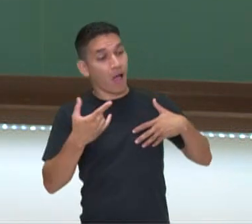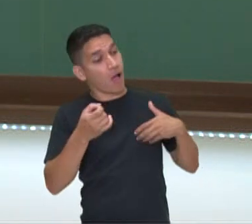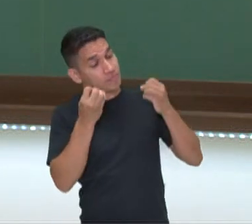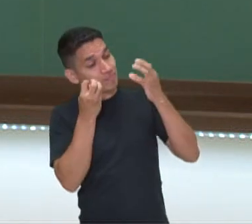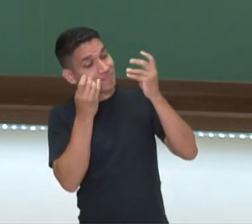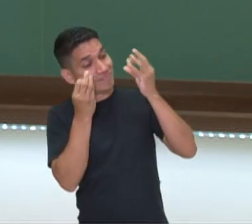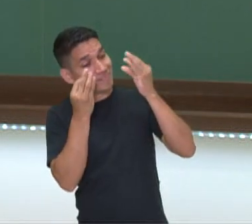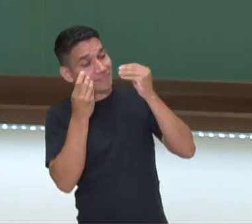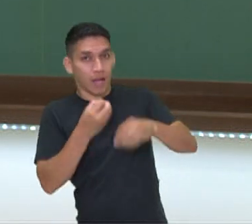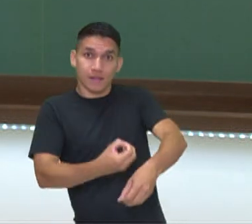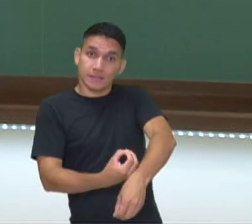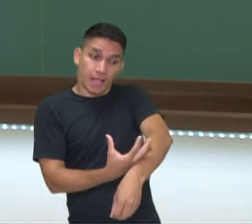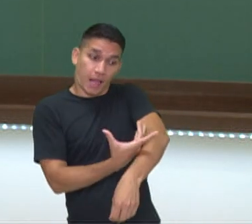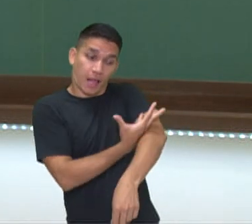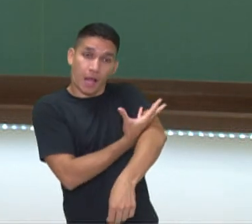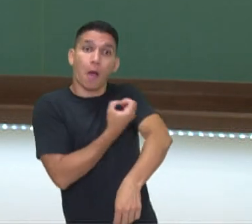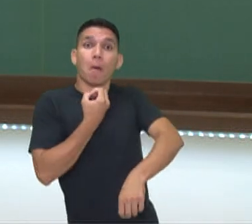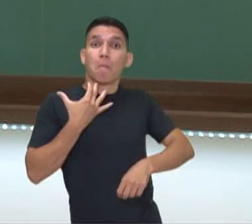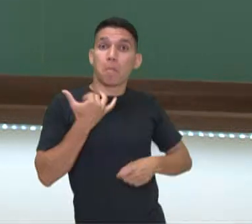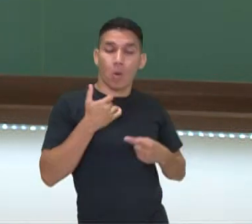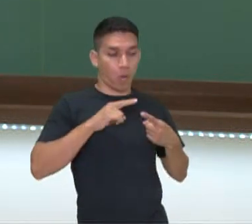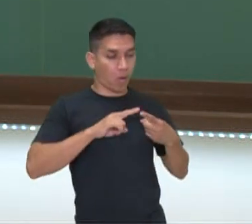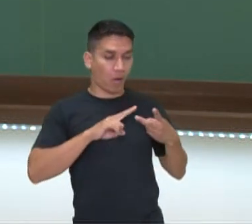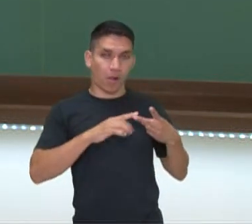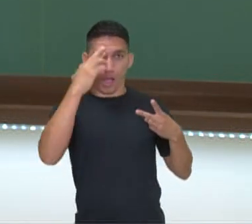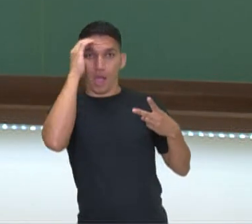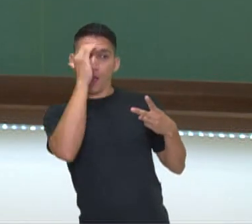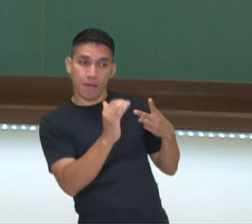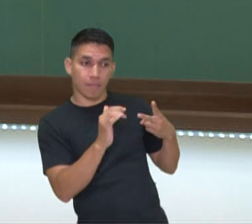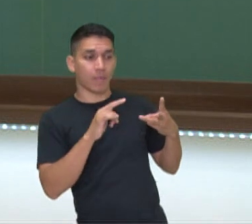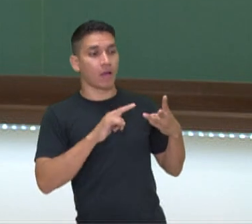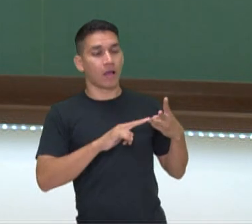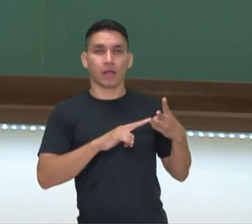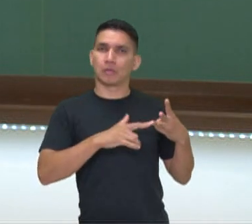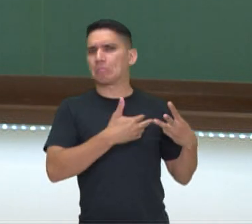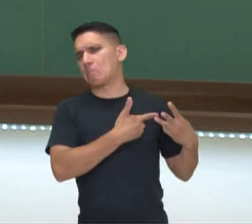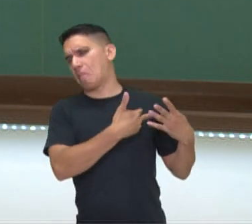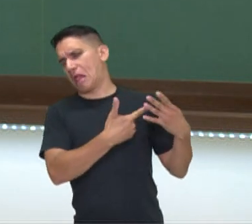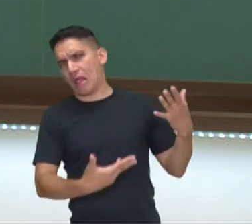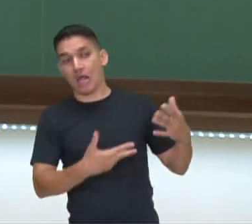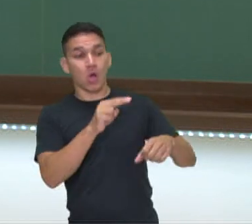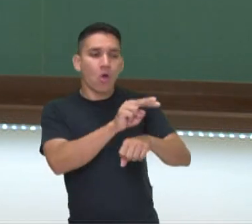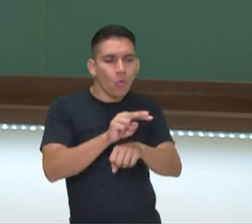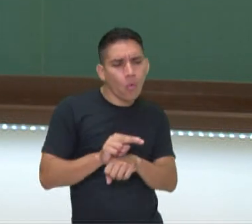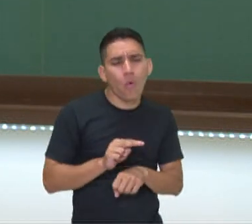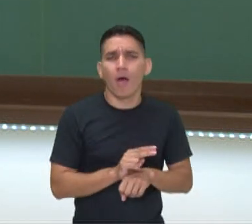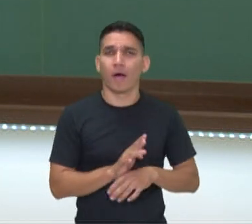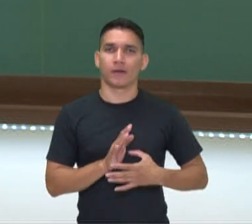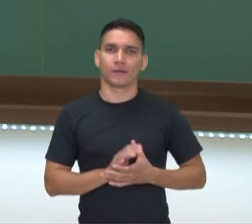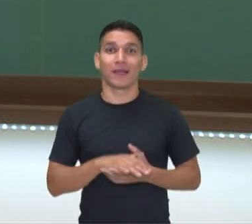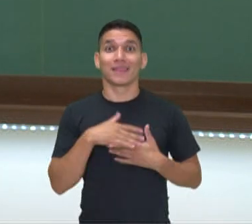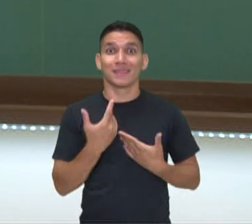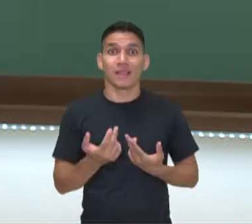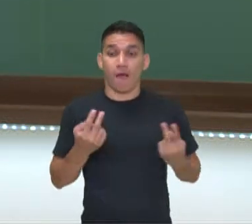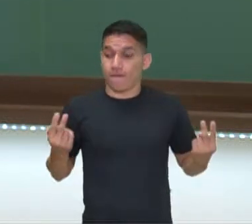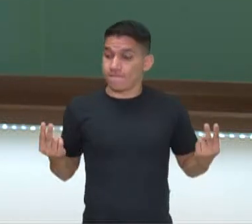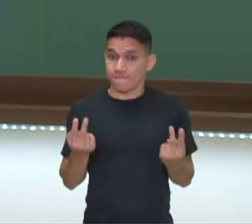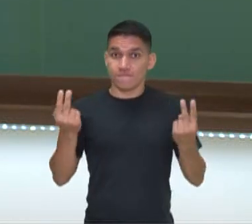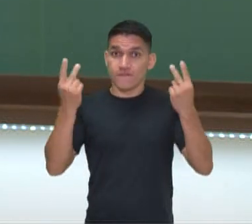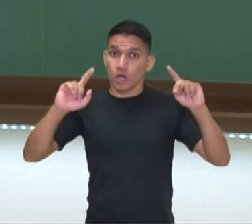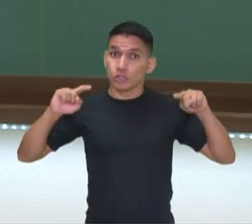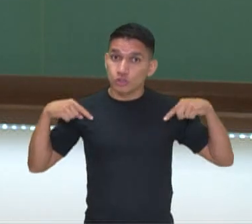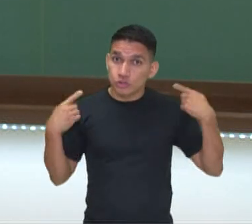desperta sentimentos de bondade, respeito, amor ao próximo, enfim, tá? Então, esses valores que nós construímos